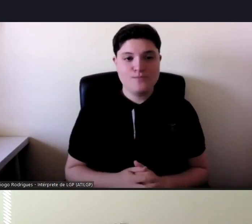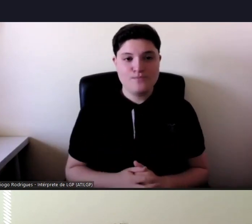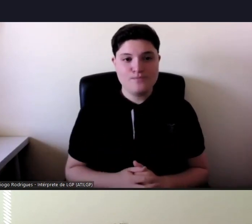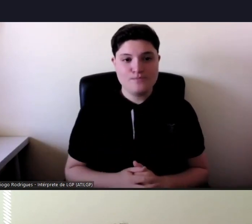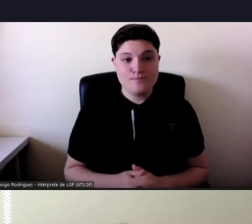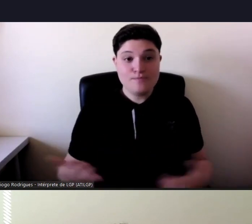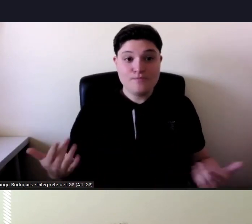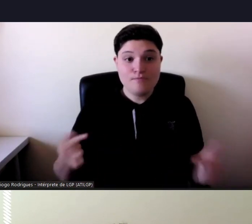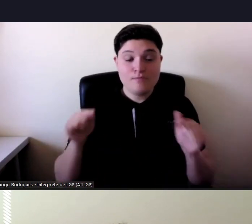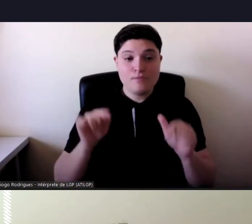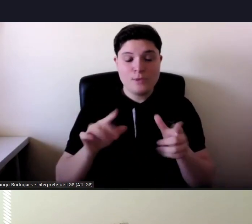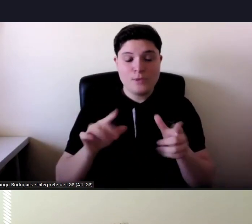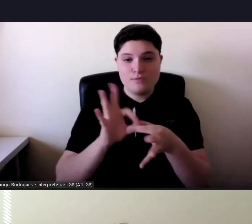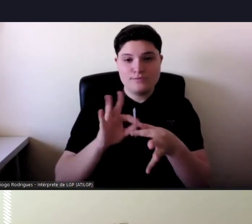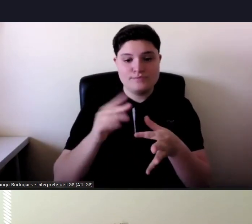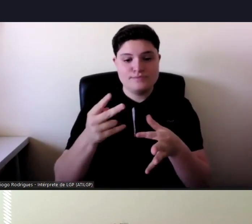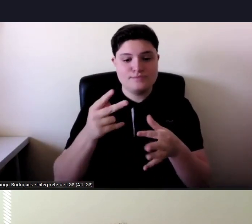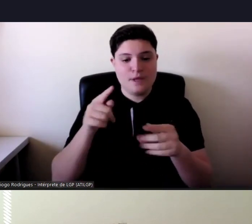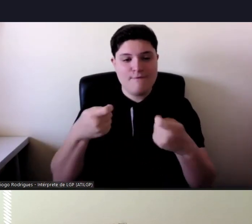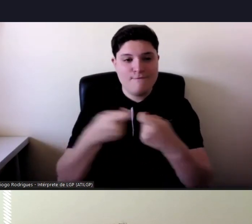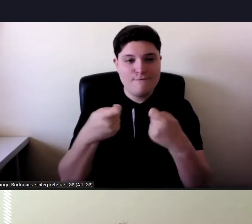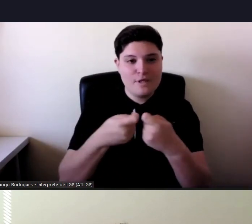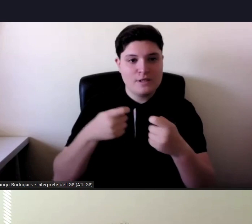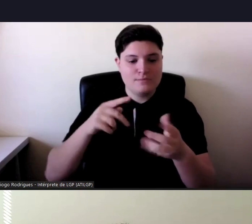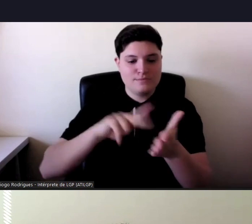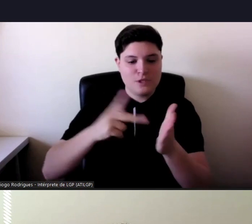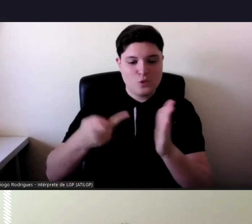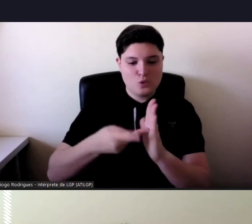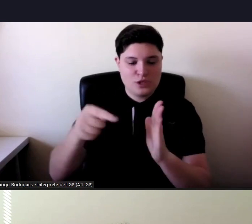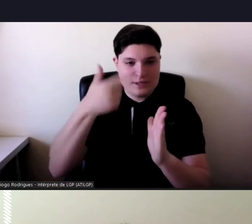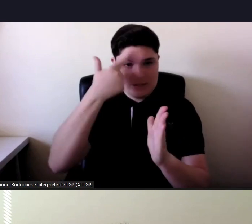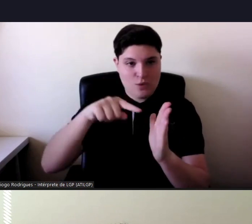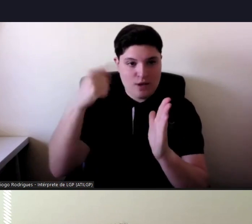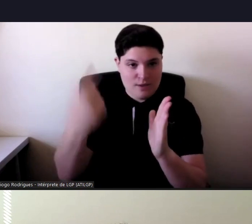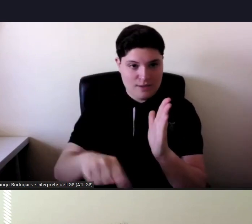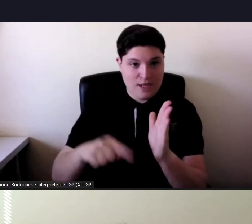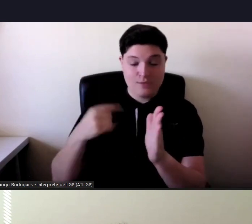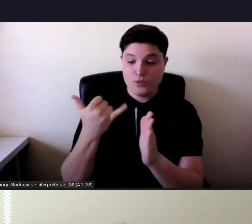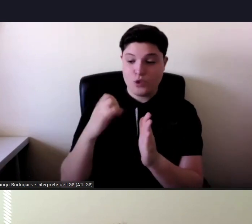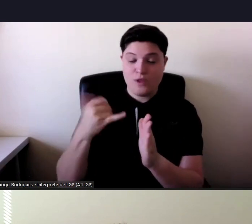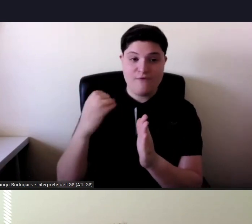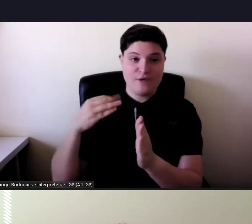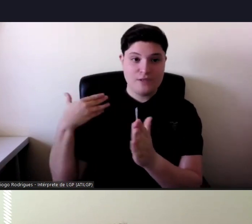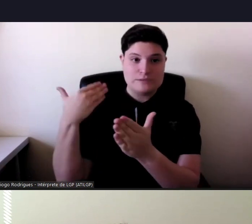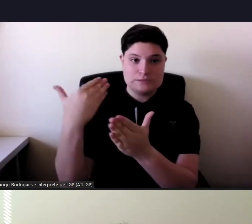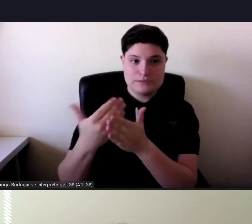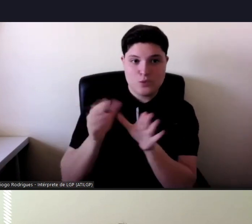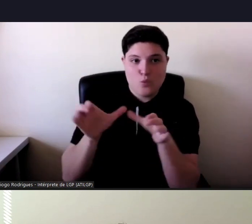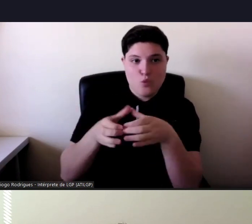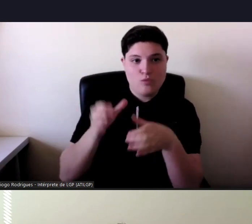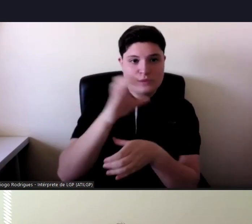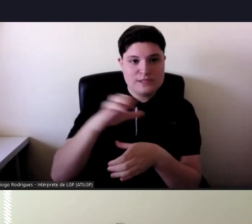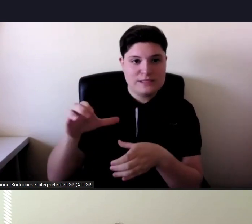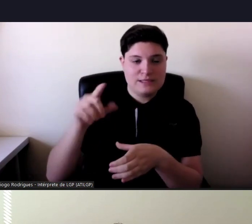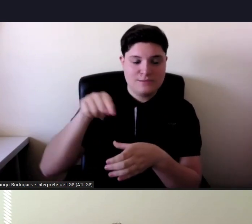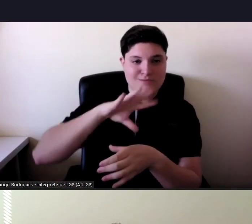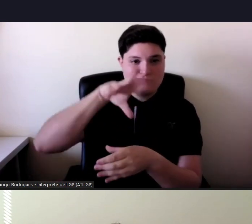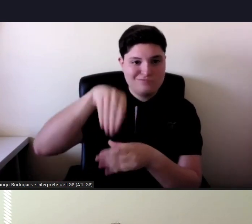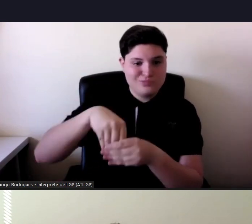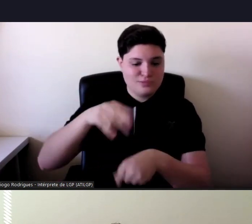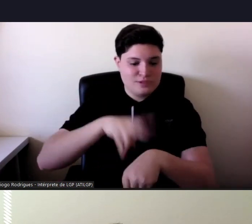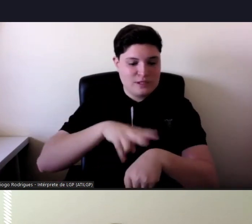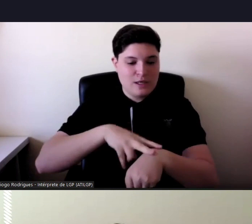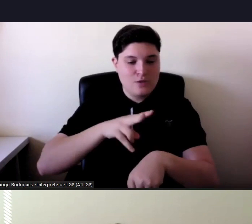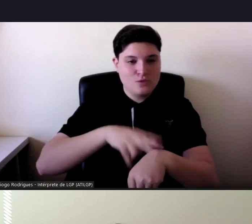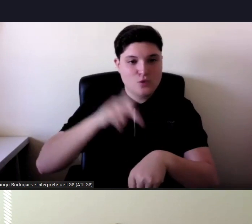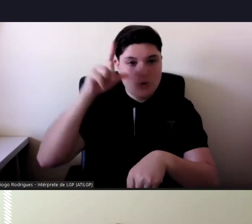Física Tecnológica pela Universidade de Coimbra. Até 2020 foi membro do Conselho Científico da Universidade de Aveiro, diretor do mestrado